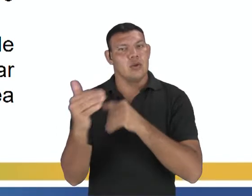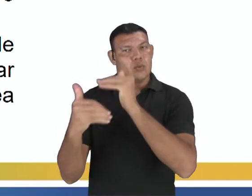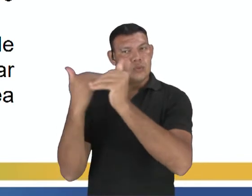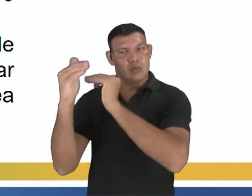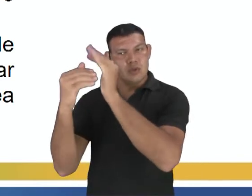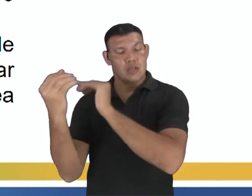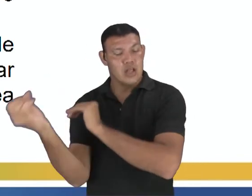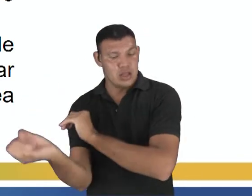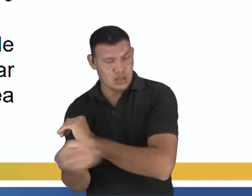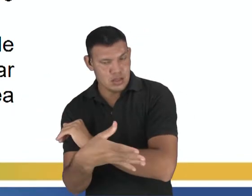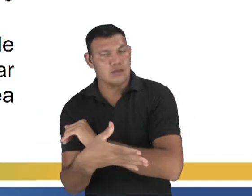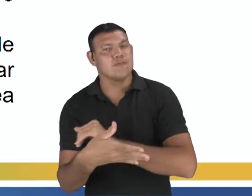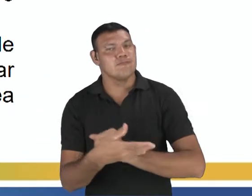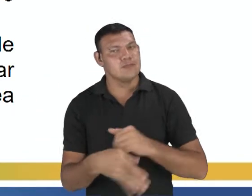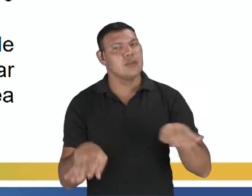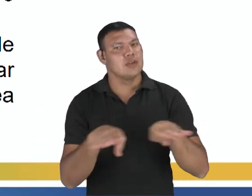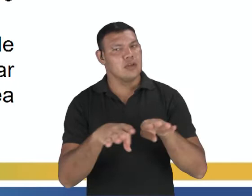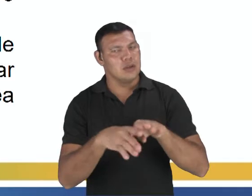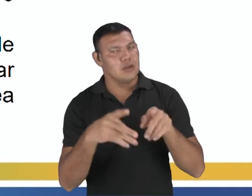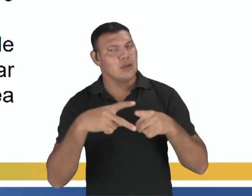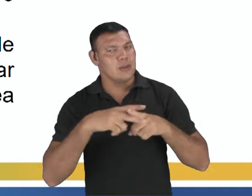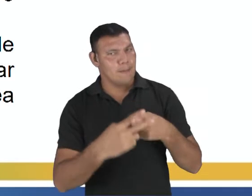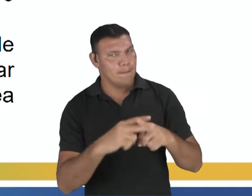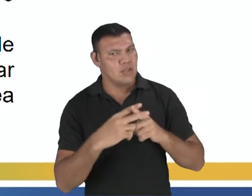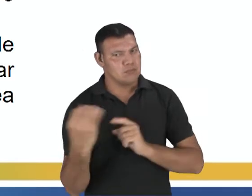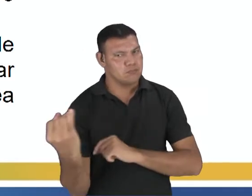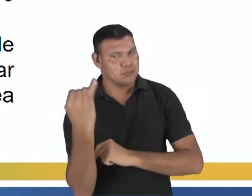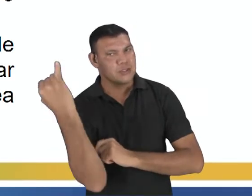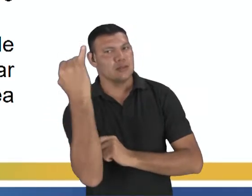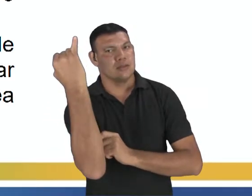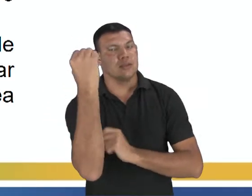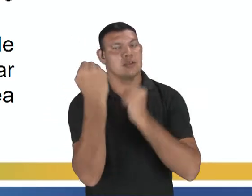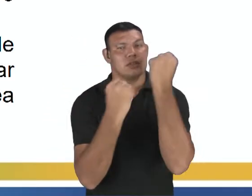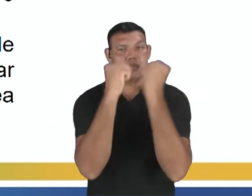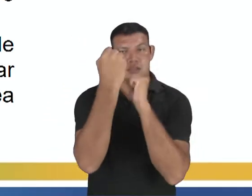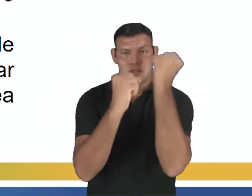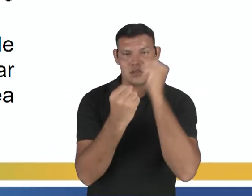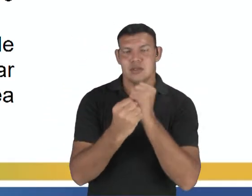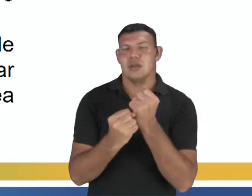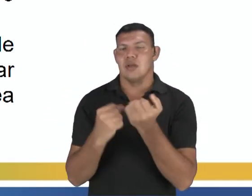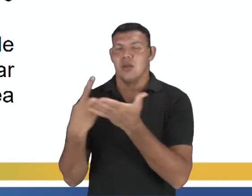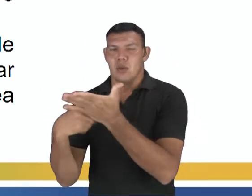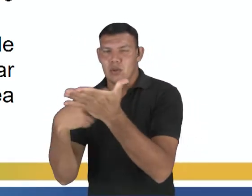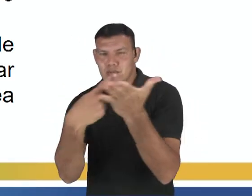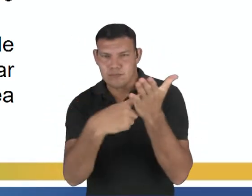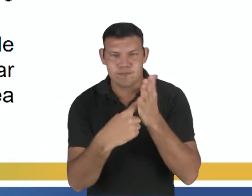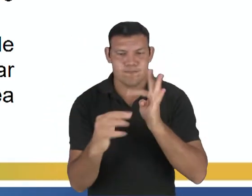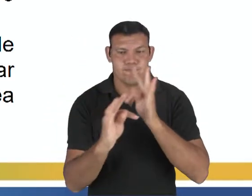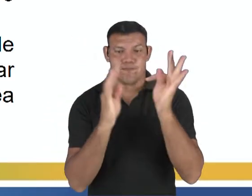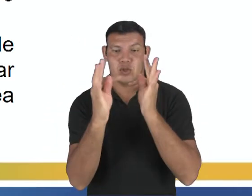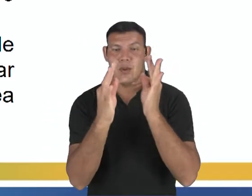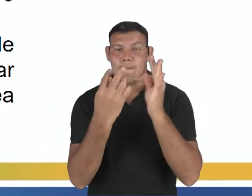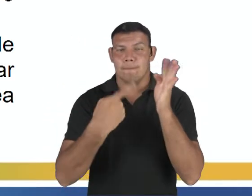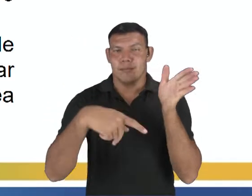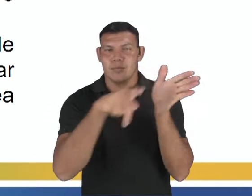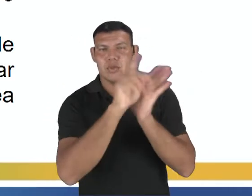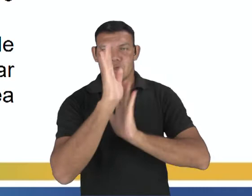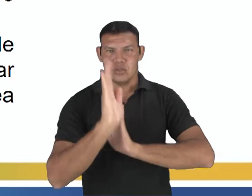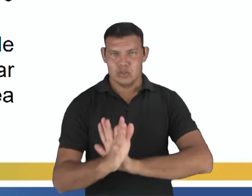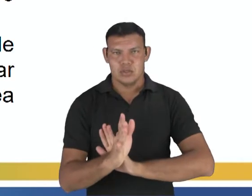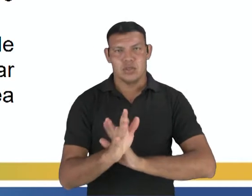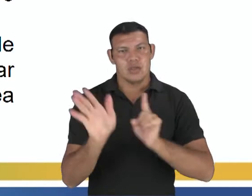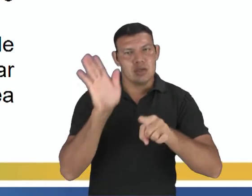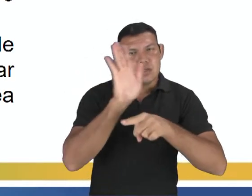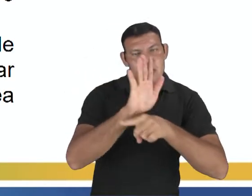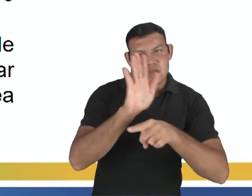na área de inovação é outra grande ferramenta para as indústrias que podem recombinar tecnologias existentes e fazer